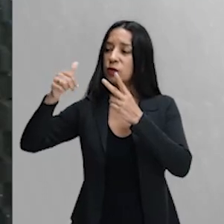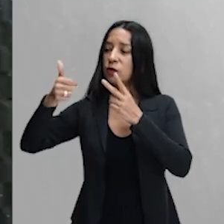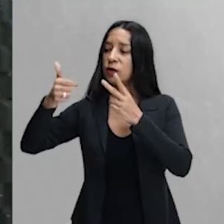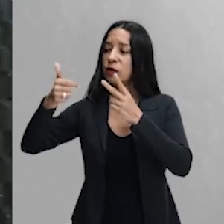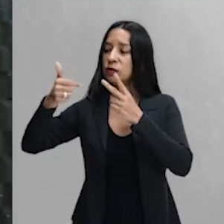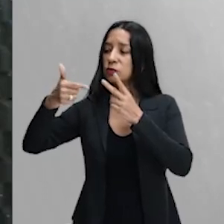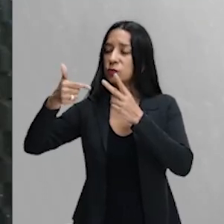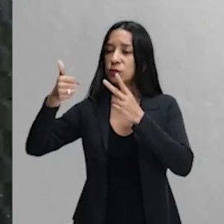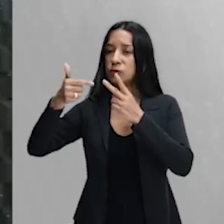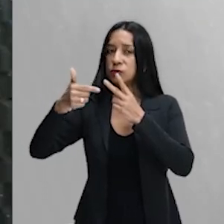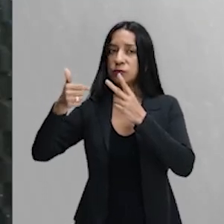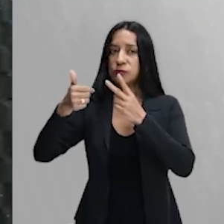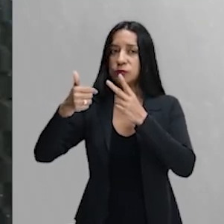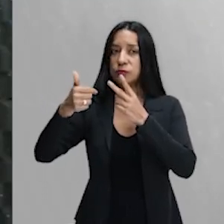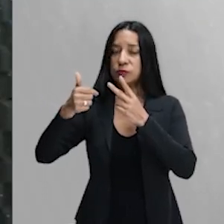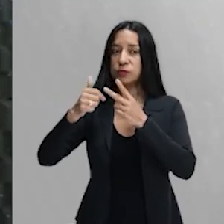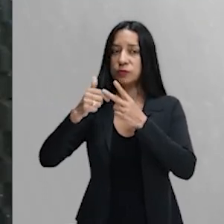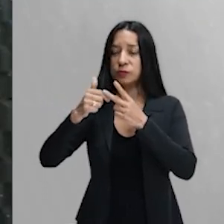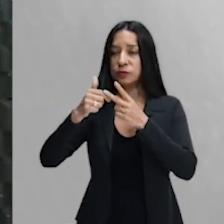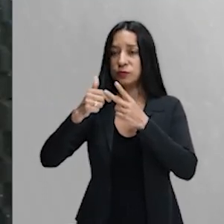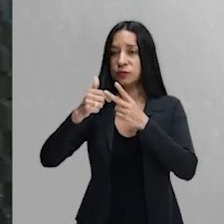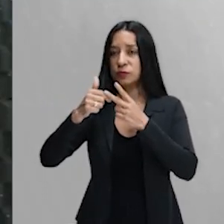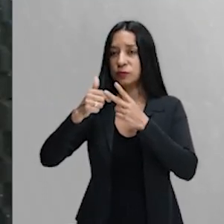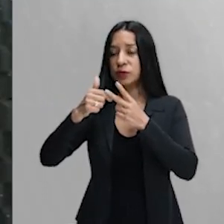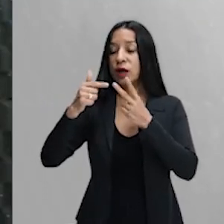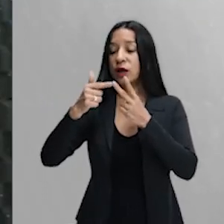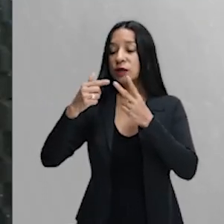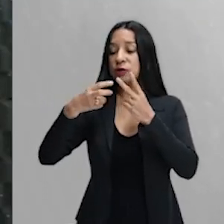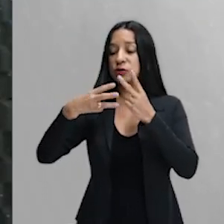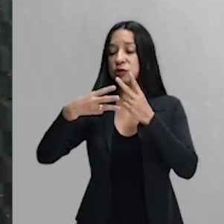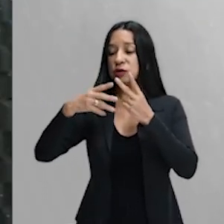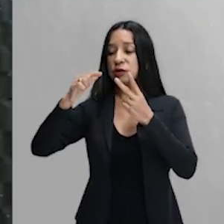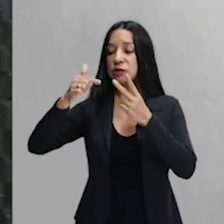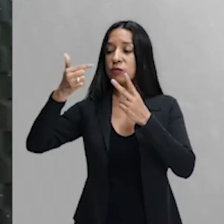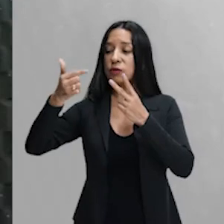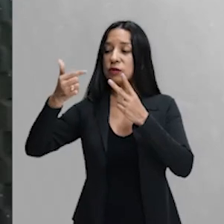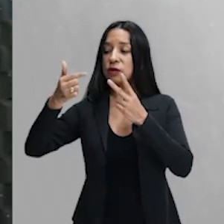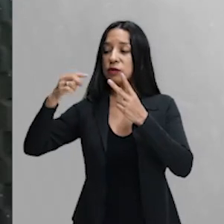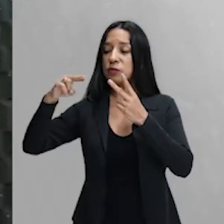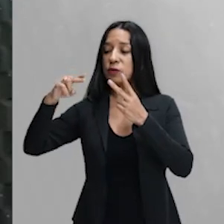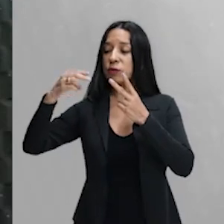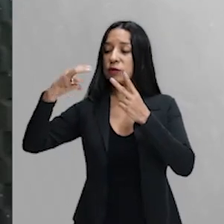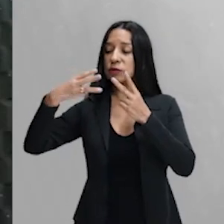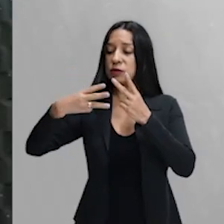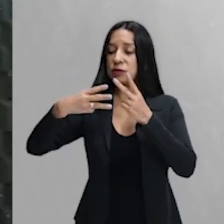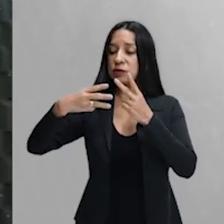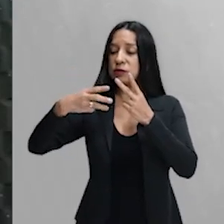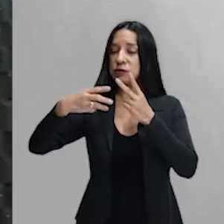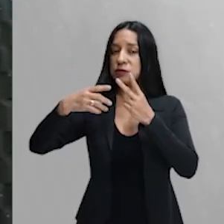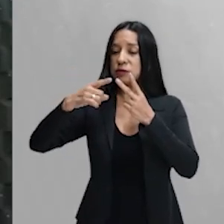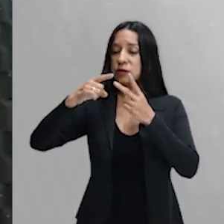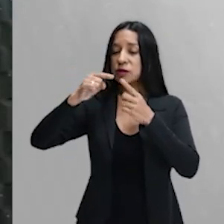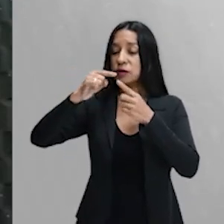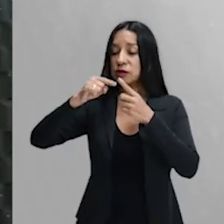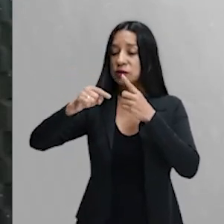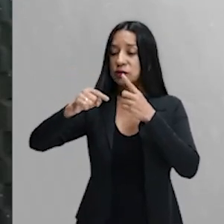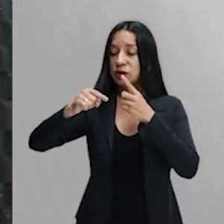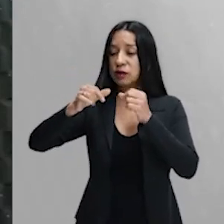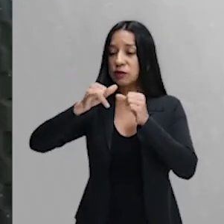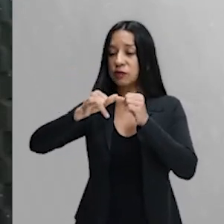dá 4 e a raiz de 3 ao quadrado dá 3. Porque cancela. Então, eu fico com 12